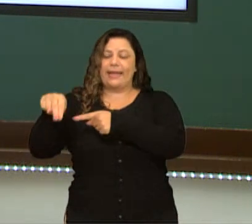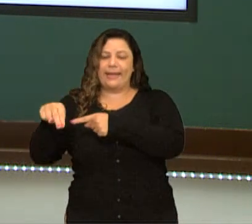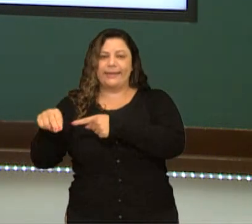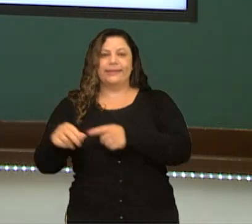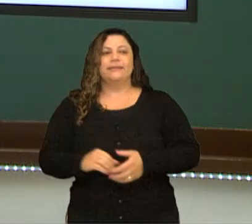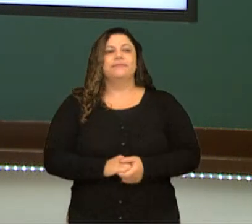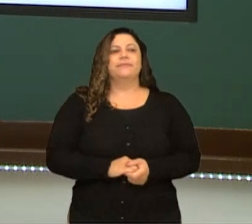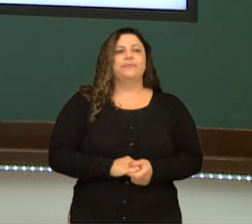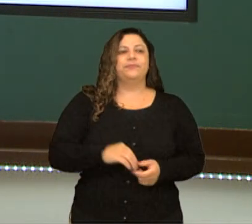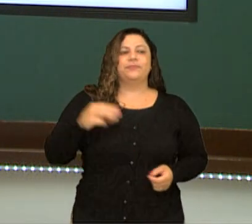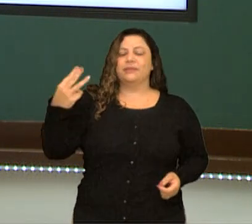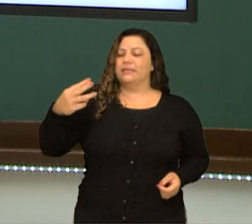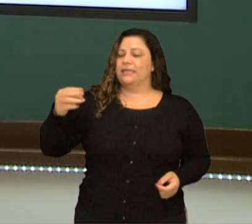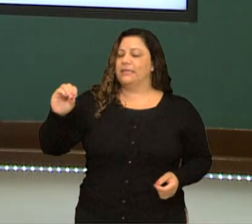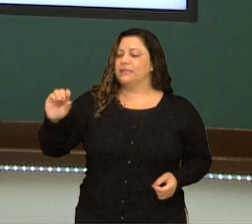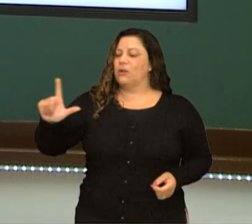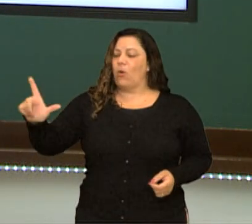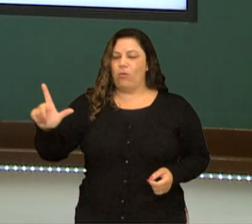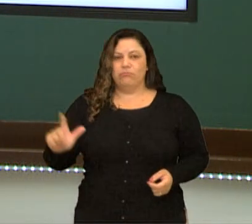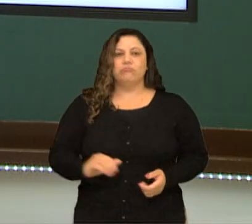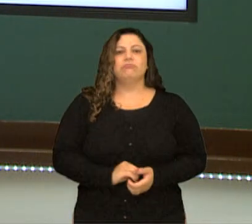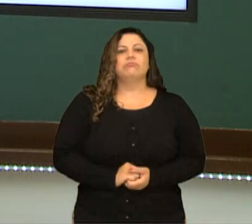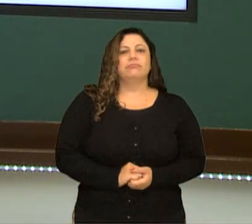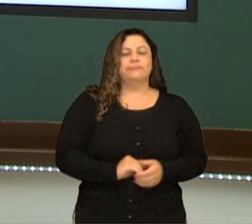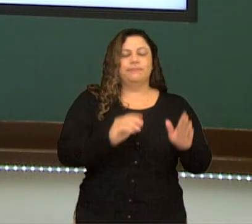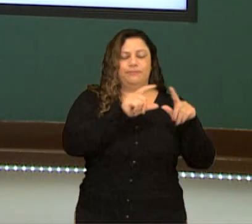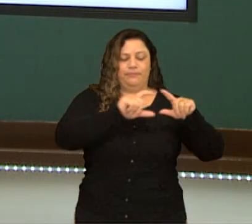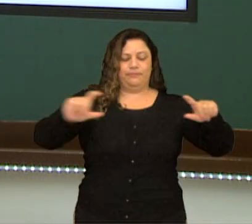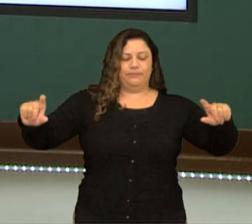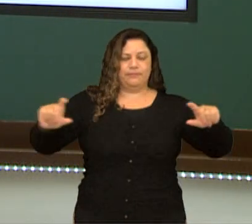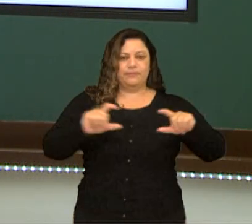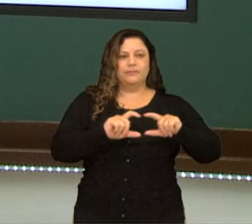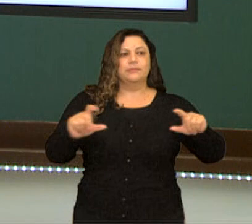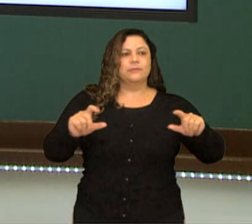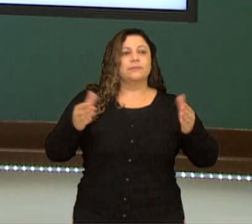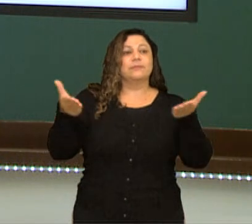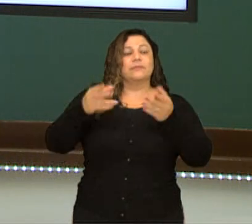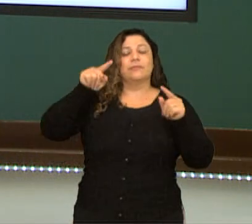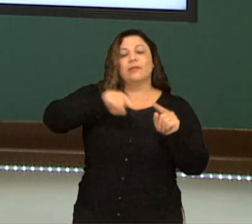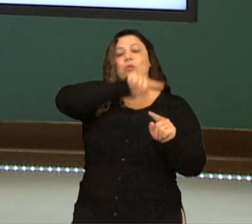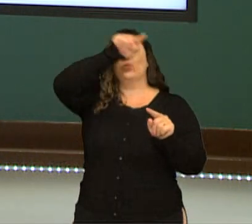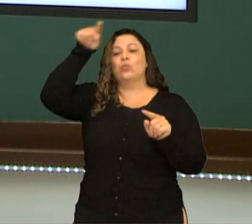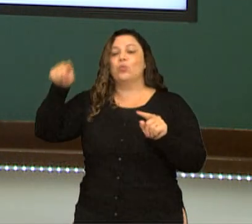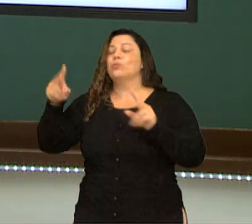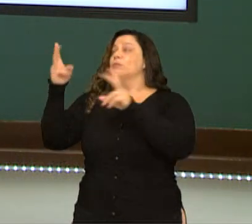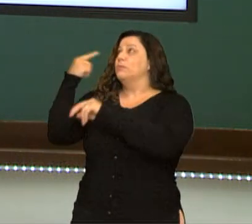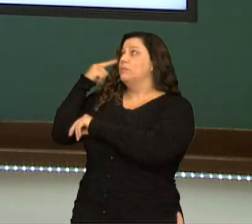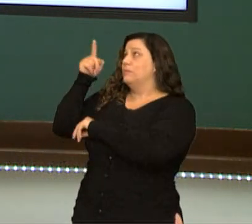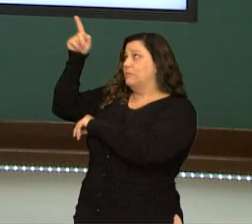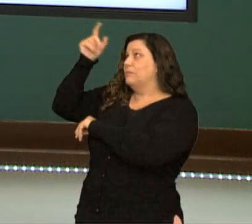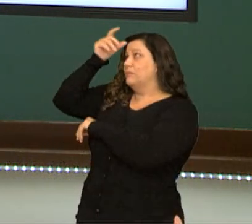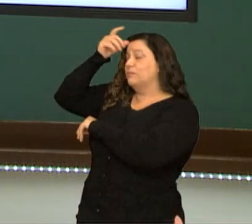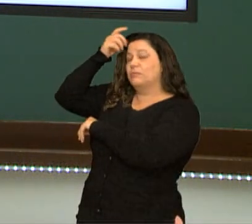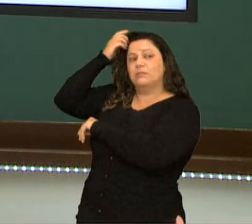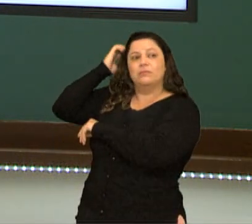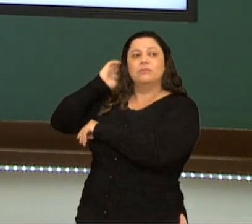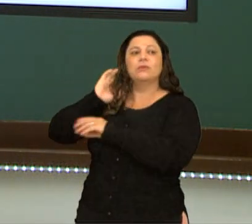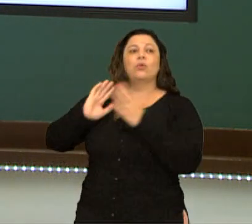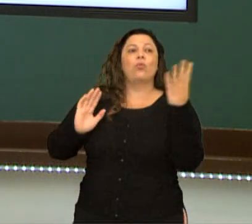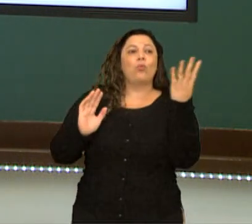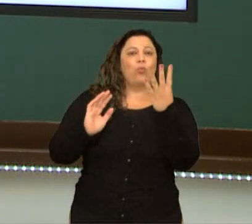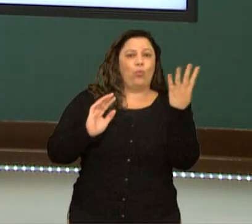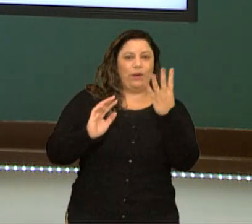3, 3-ol. Pente 2-en, 3-ol. E aqui, professor, 4 carbonos, o